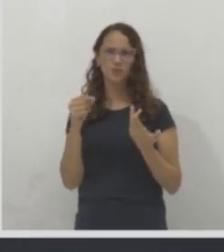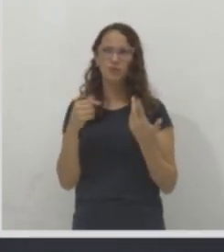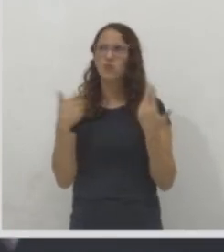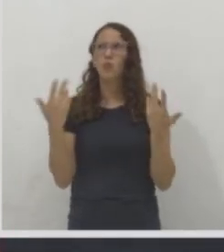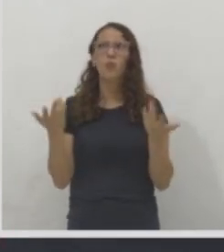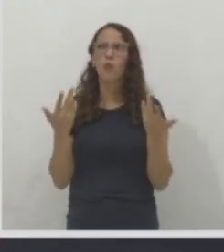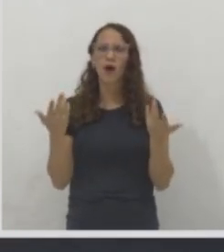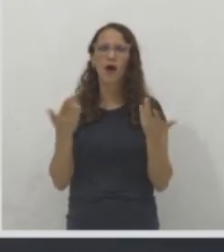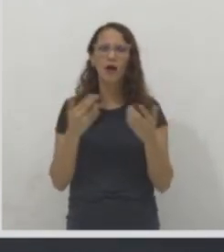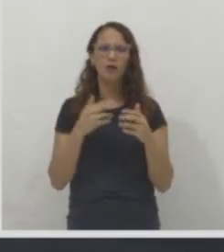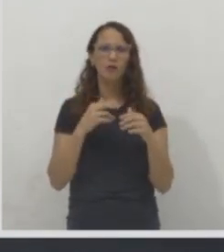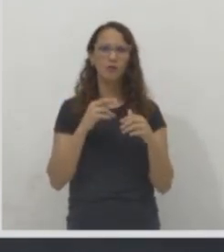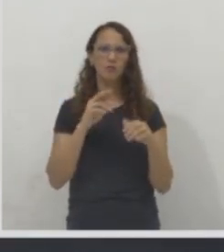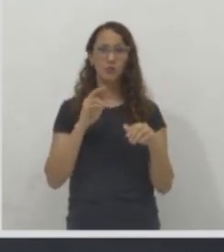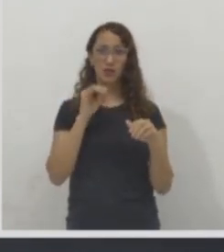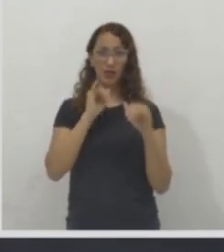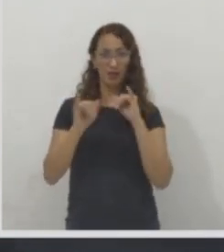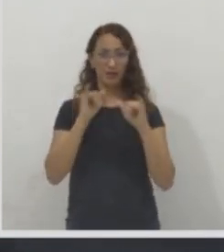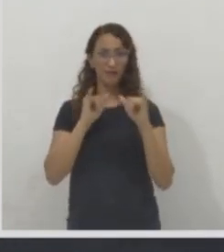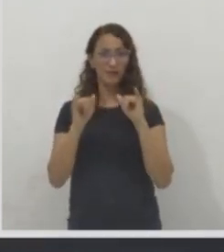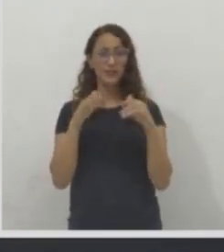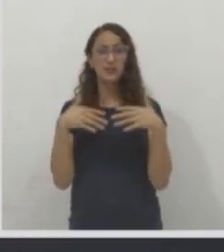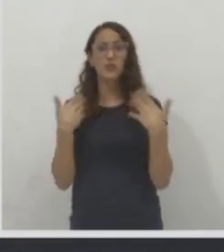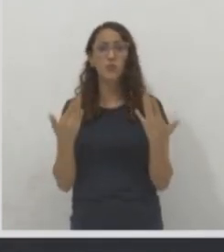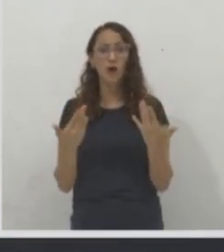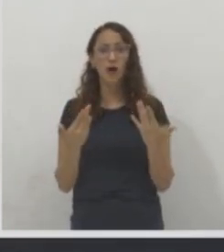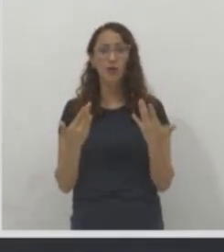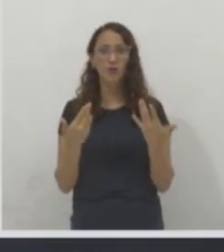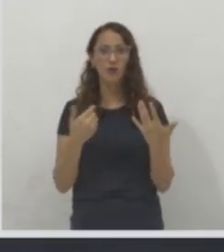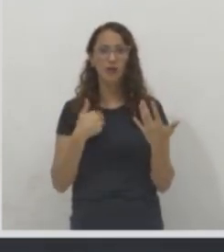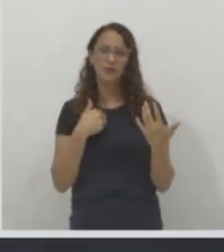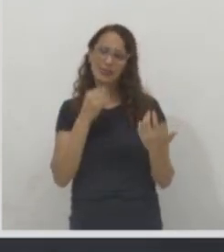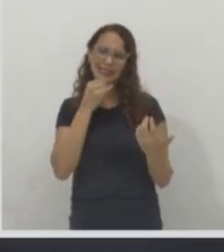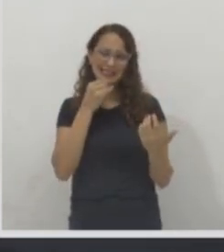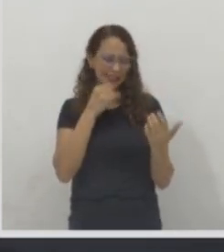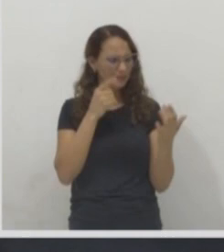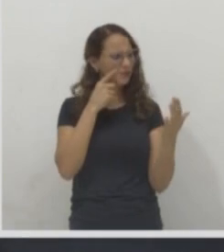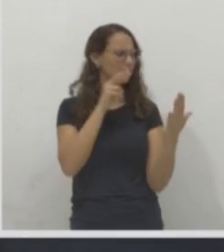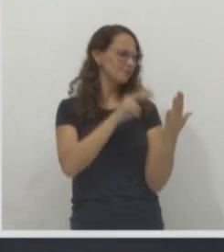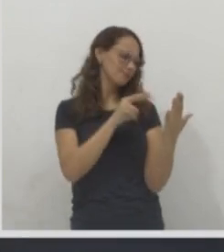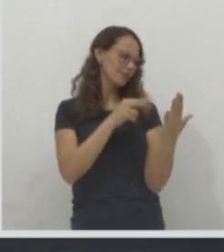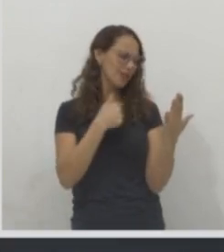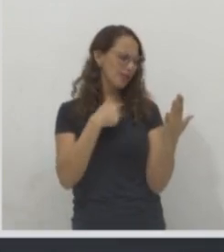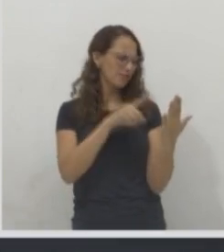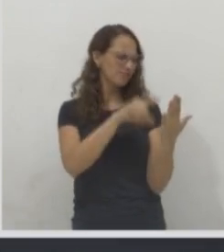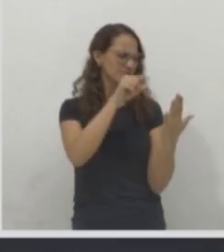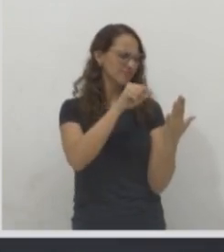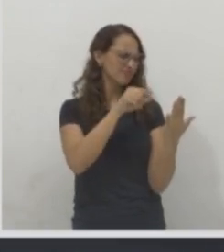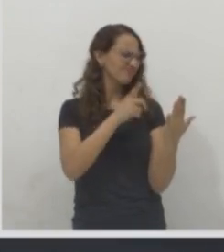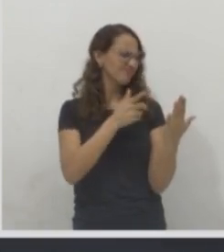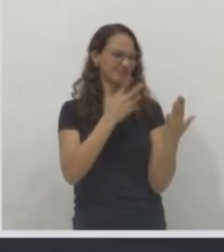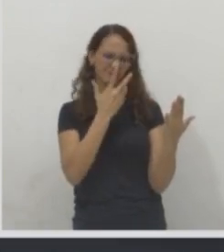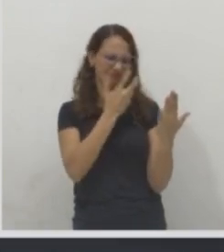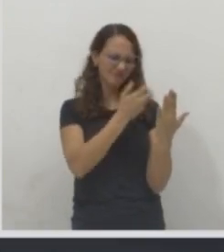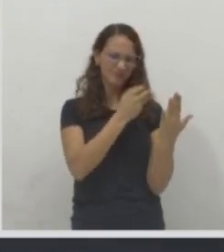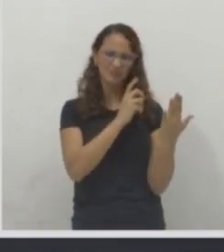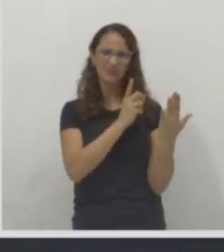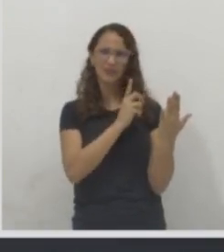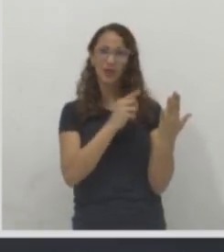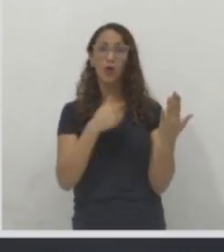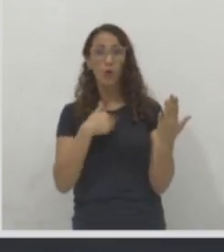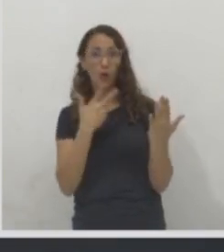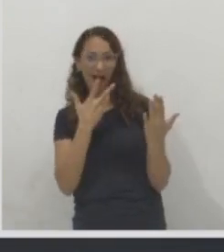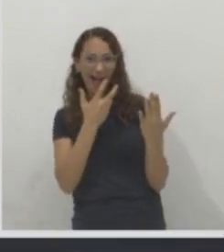que reportagens, que notícias eu vou ler de acordo com a manchete. Se aquela manchete me agradar,